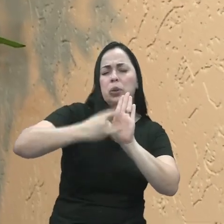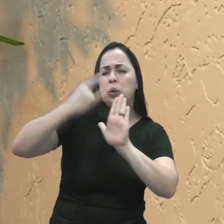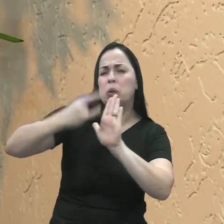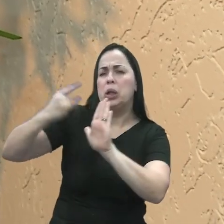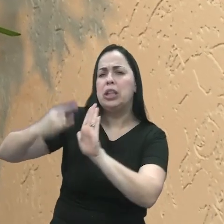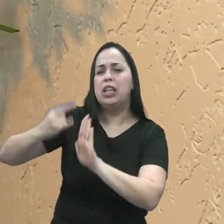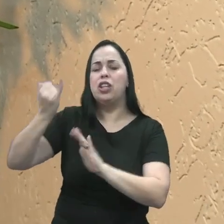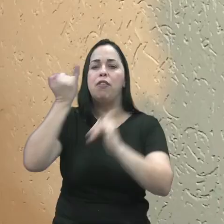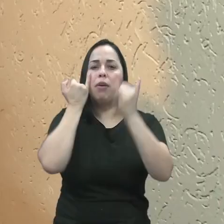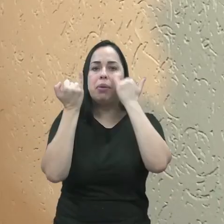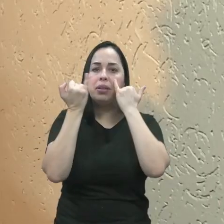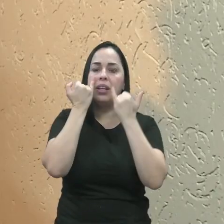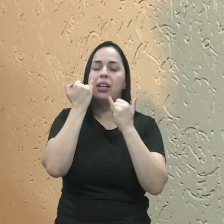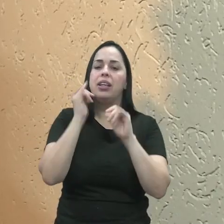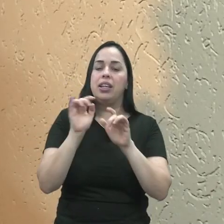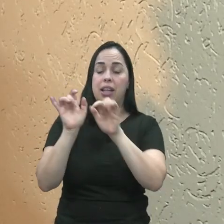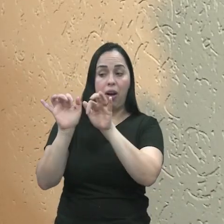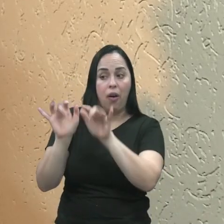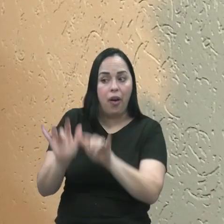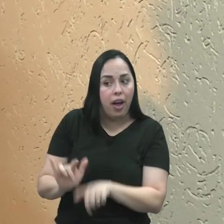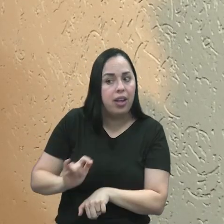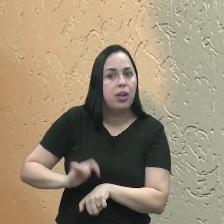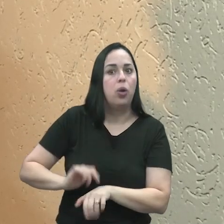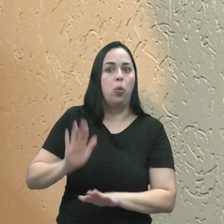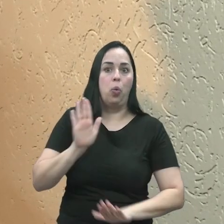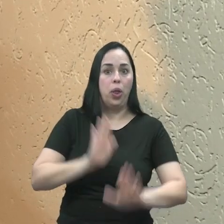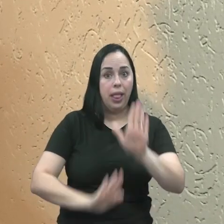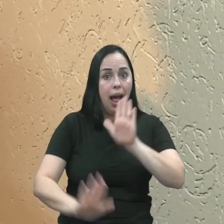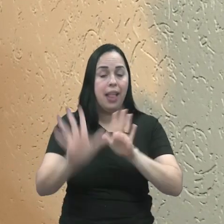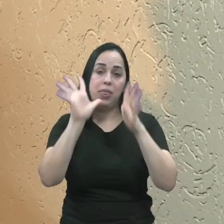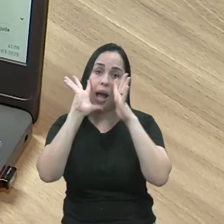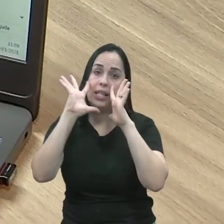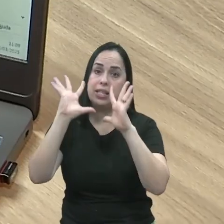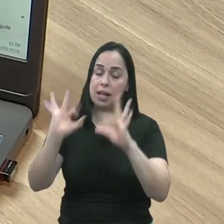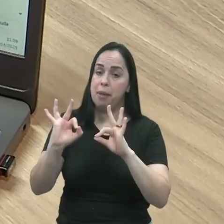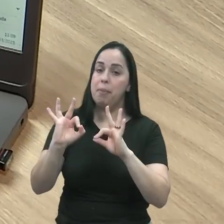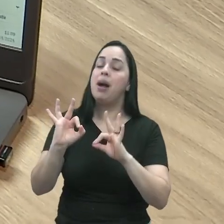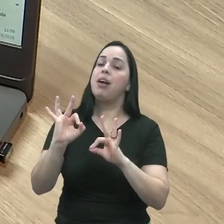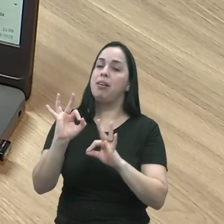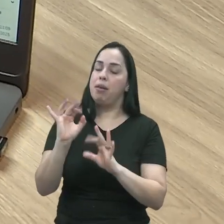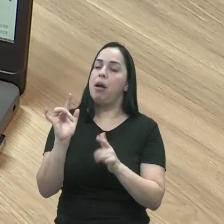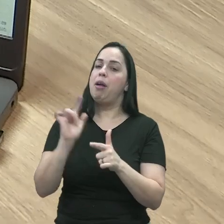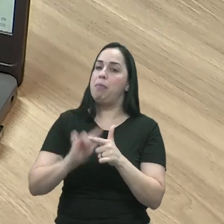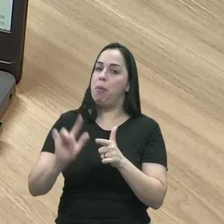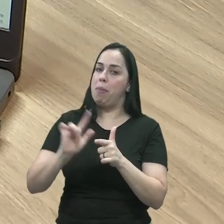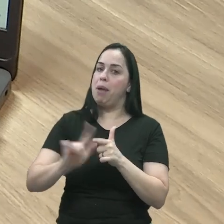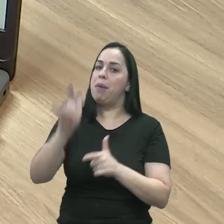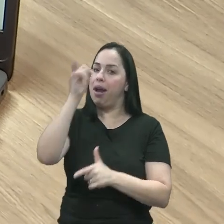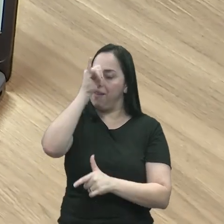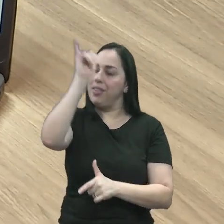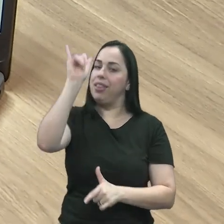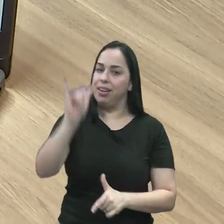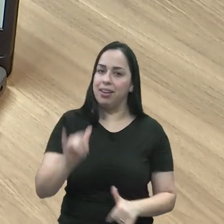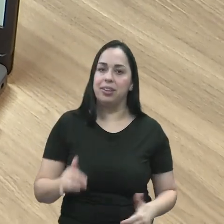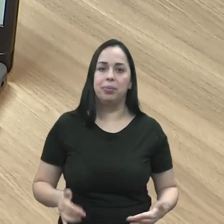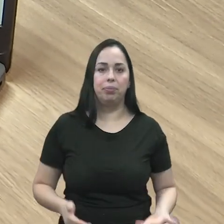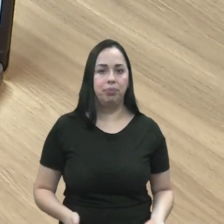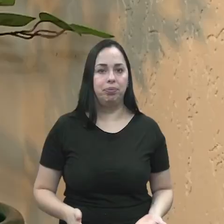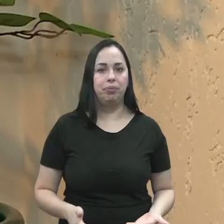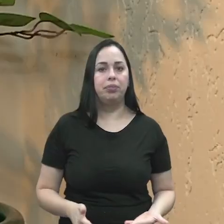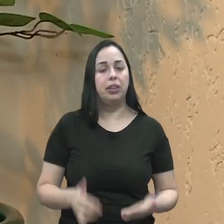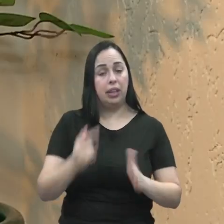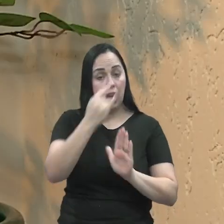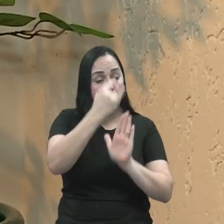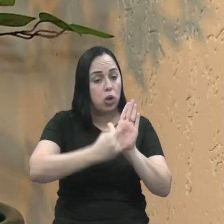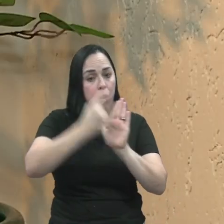de rendimento do ano e ter cuidado no preenchimento da declaração, para evitar erros e questionamentos da Receita.